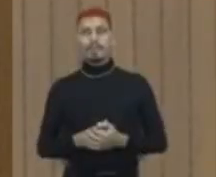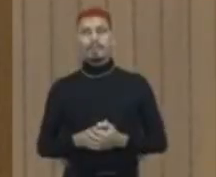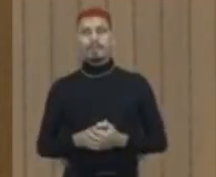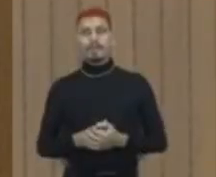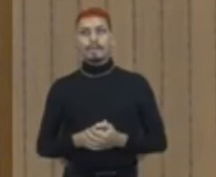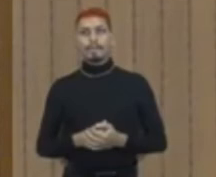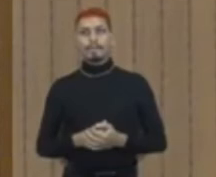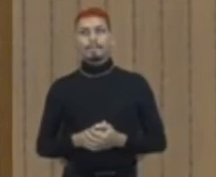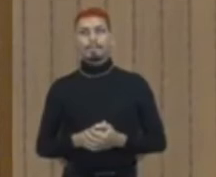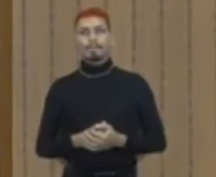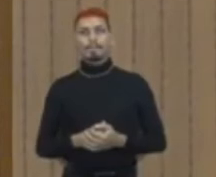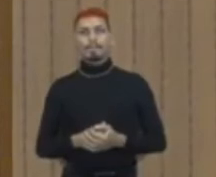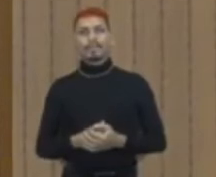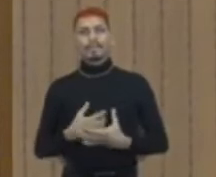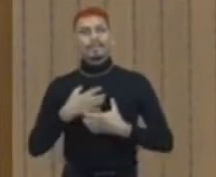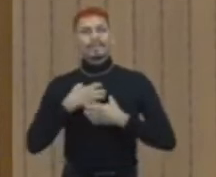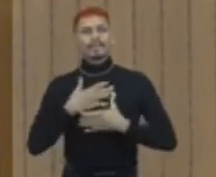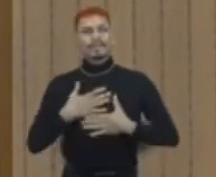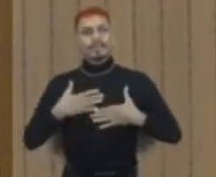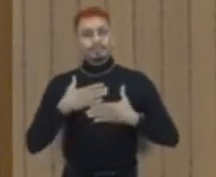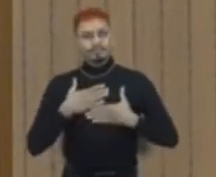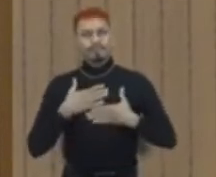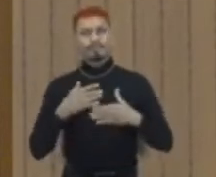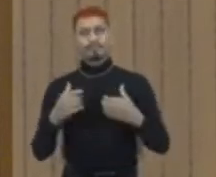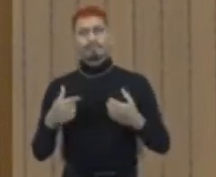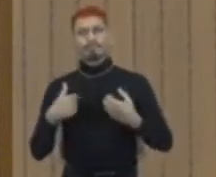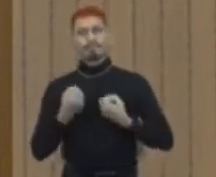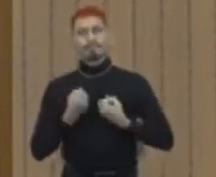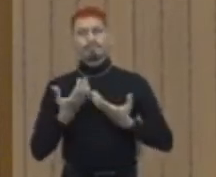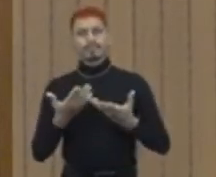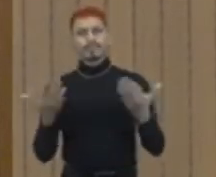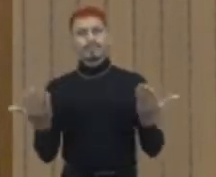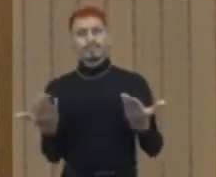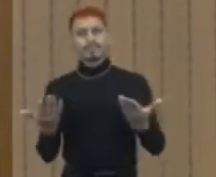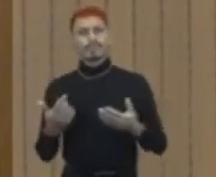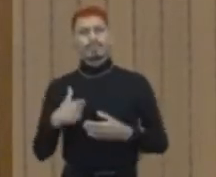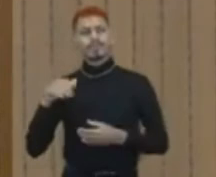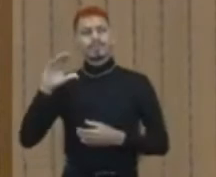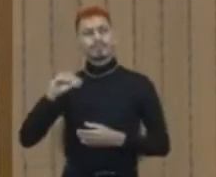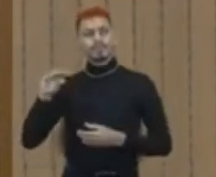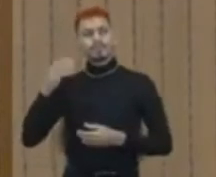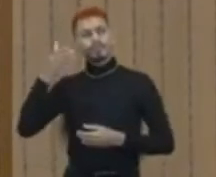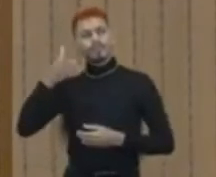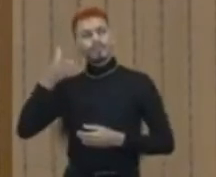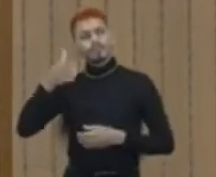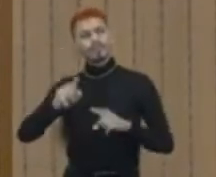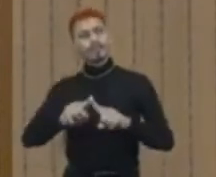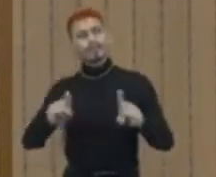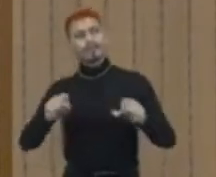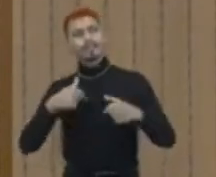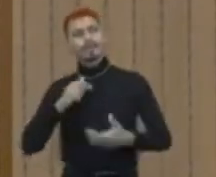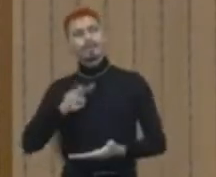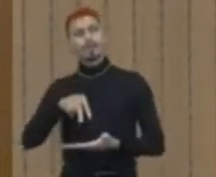É com muita honra que eu digo que estou aqui fazendo esse discurso, porém, eu estou aqui